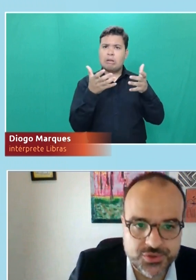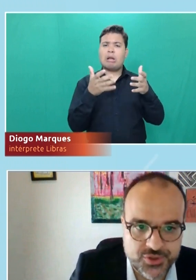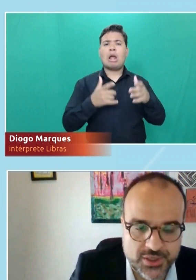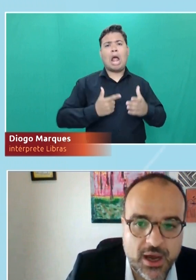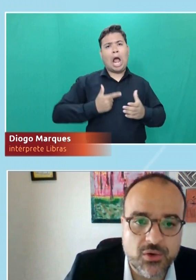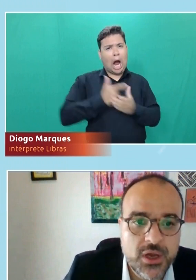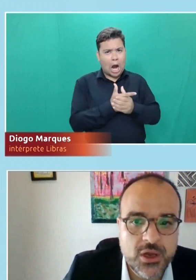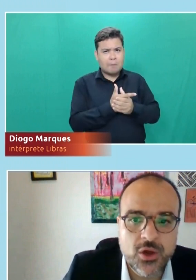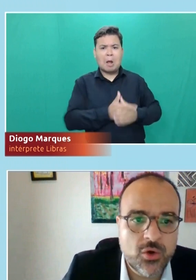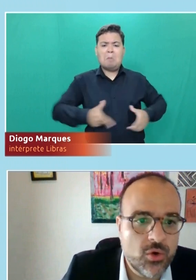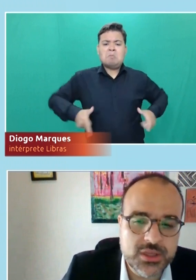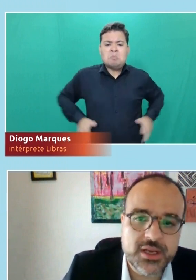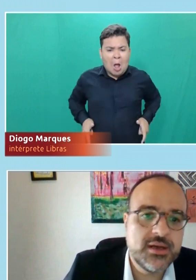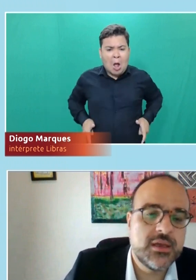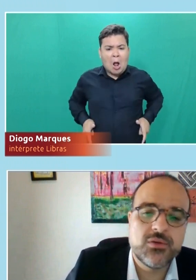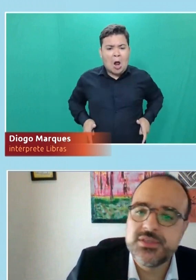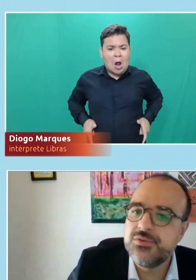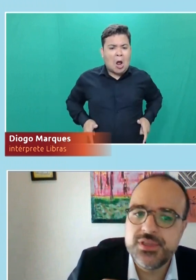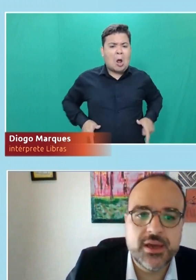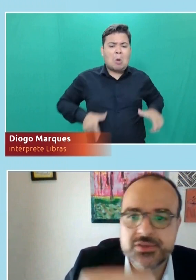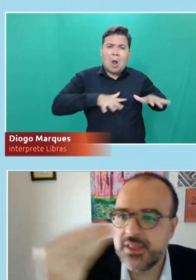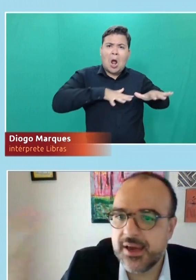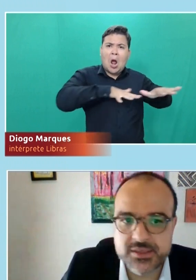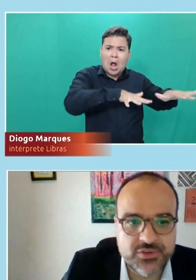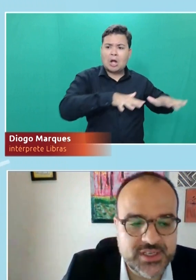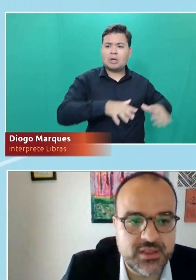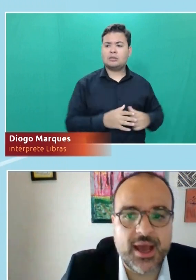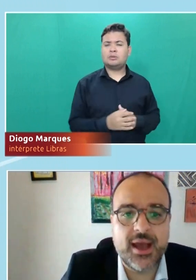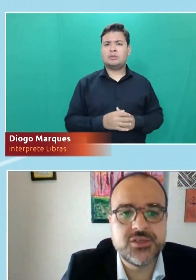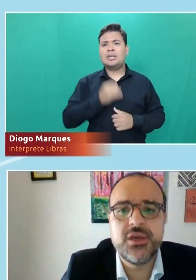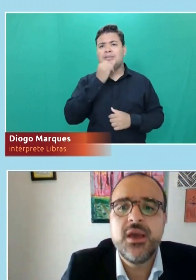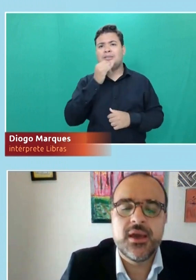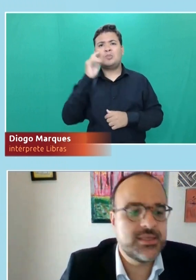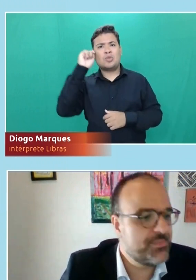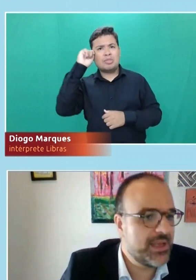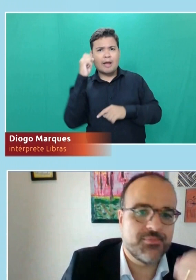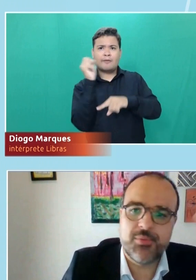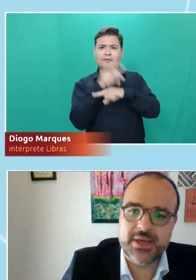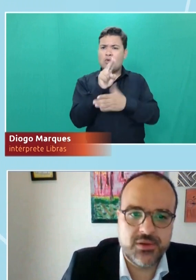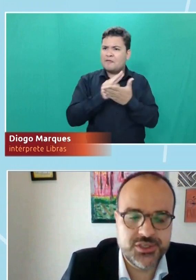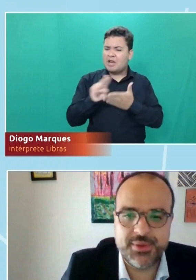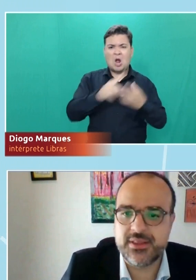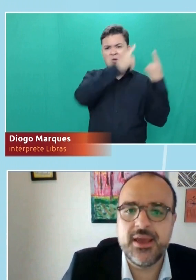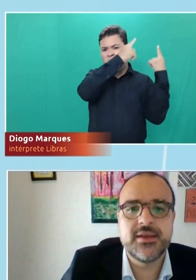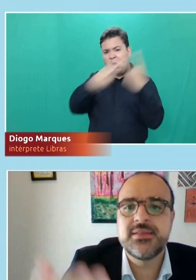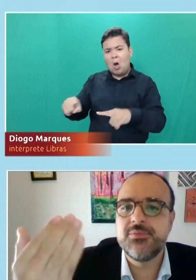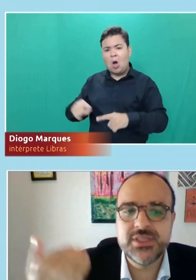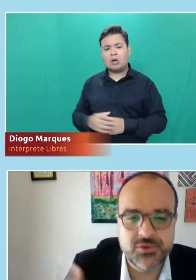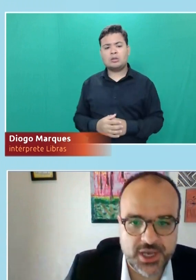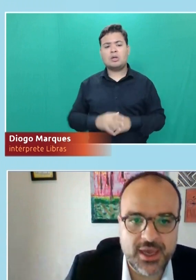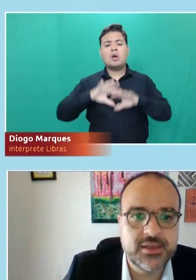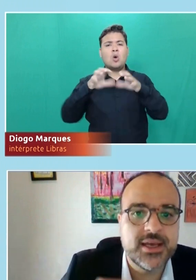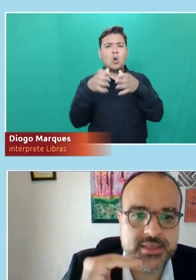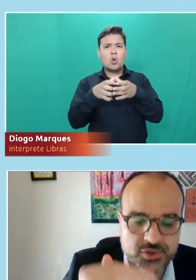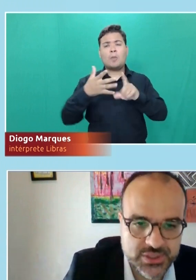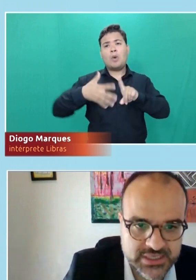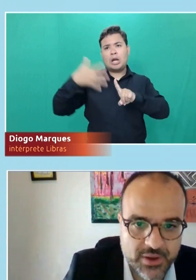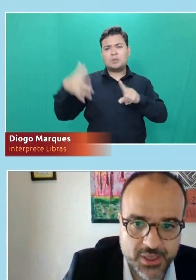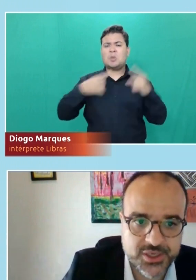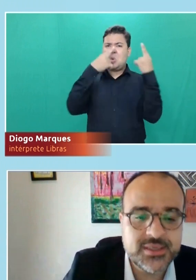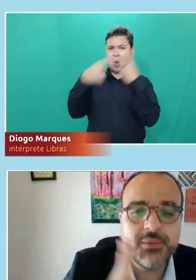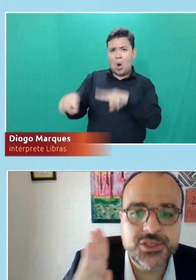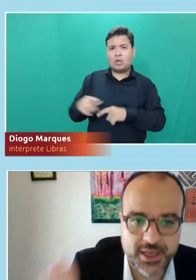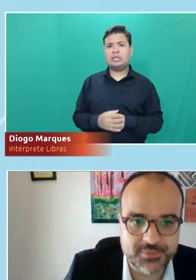e anticonstitucional contra a inclusão de negros e negras na universidade, respeito à população LGBT, distribuição de renda e